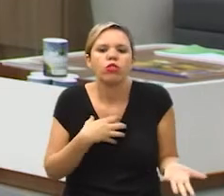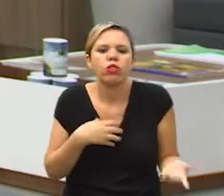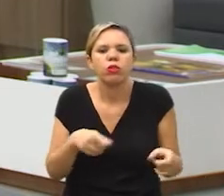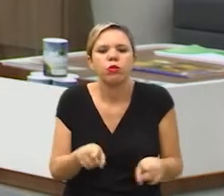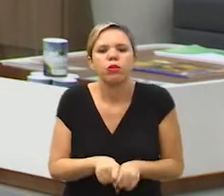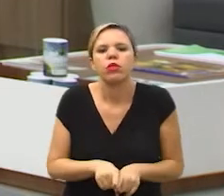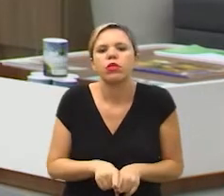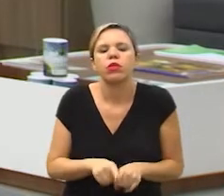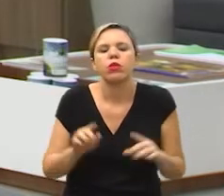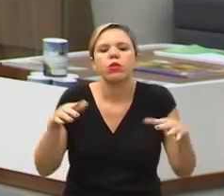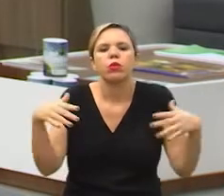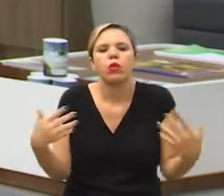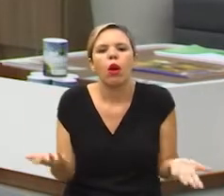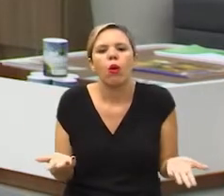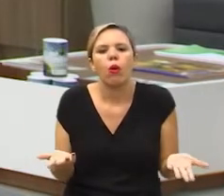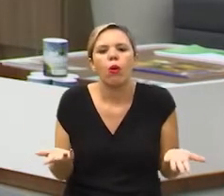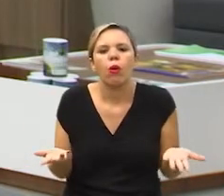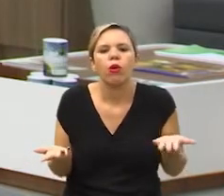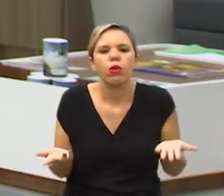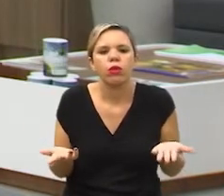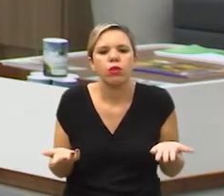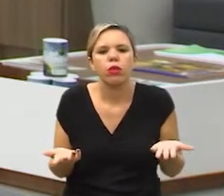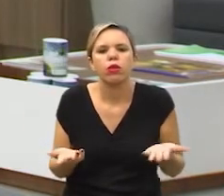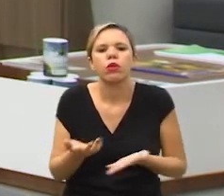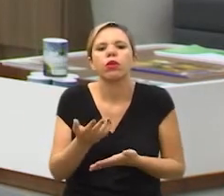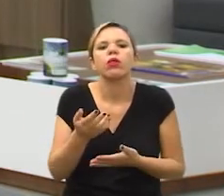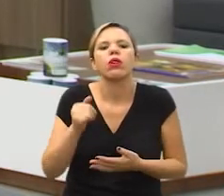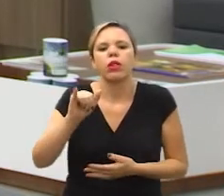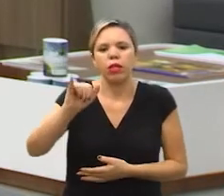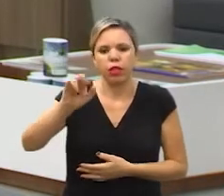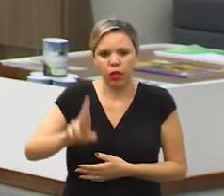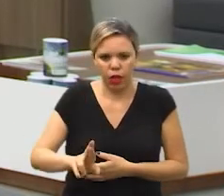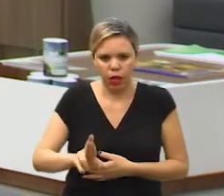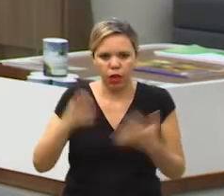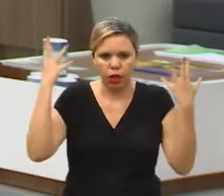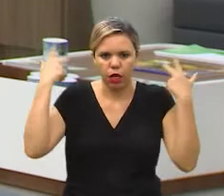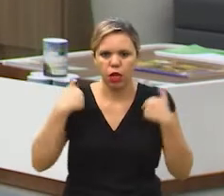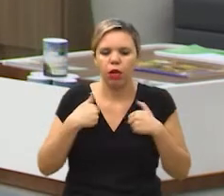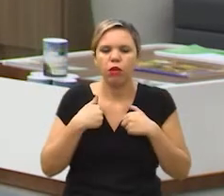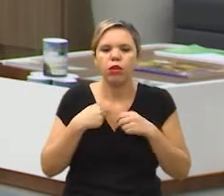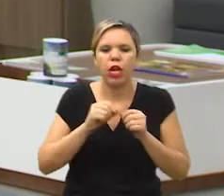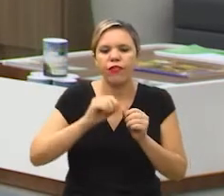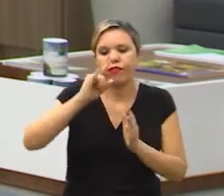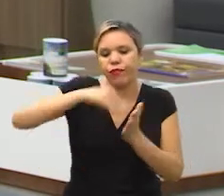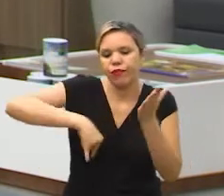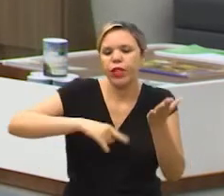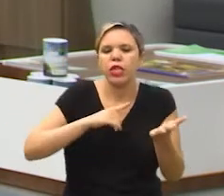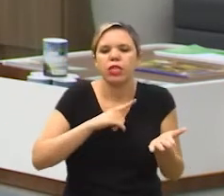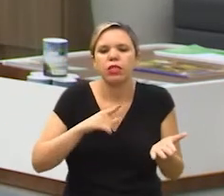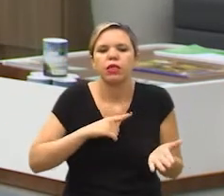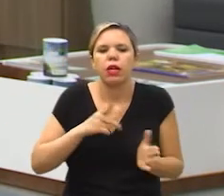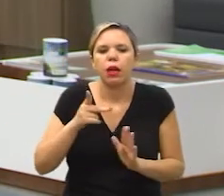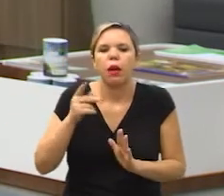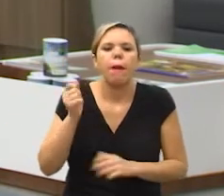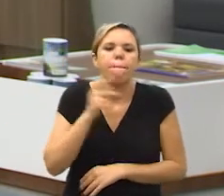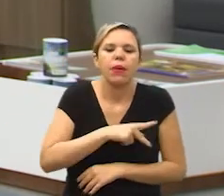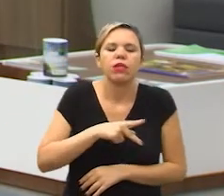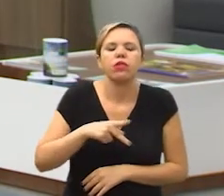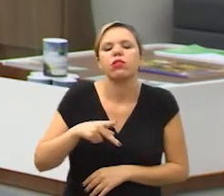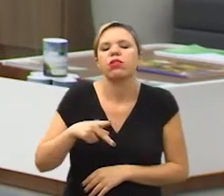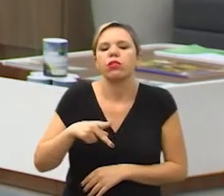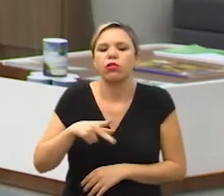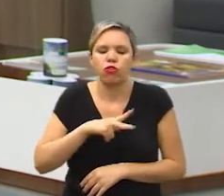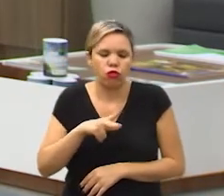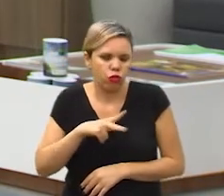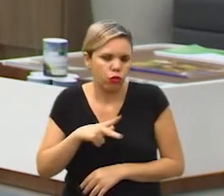também, de qual o imposto de renda que ela declara. O plano de previdência privada,